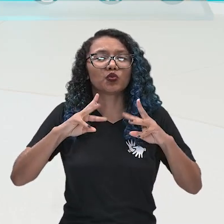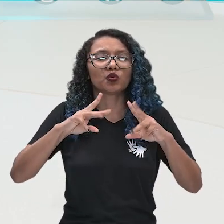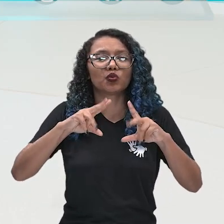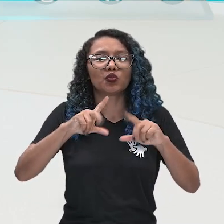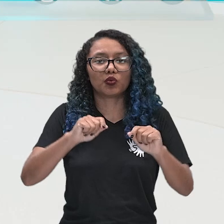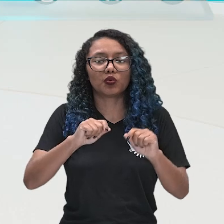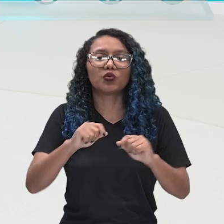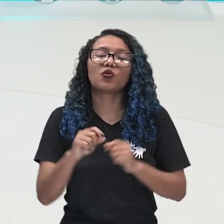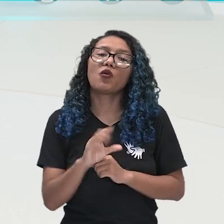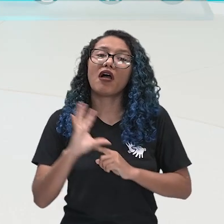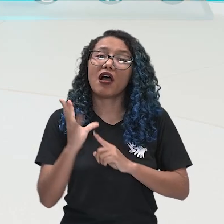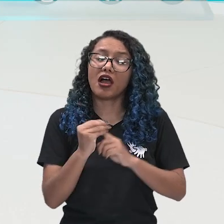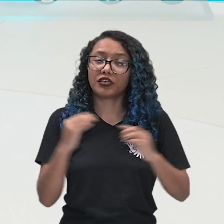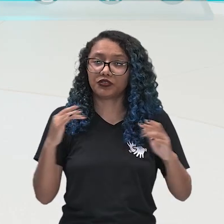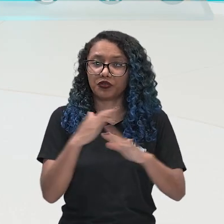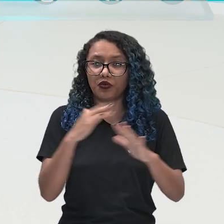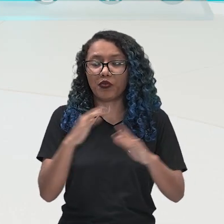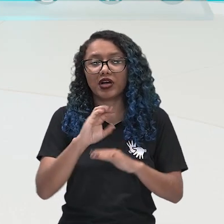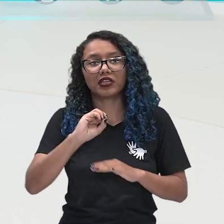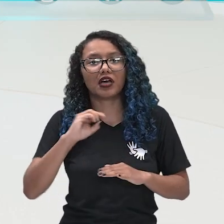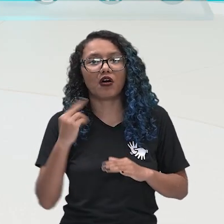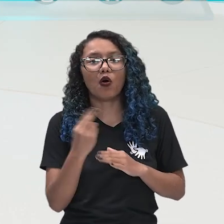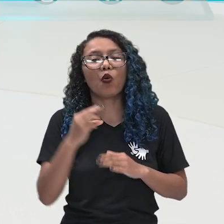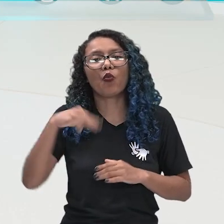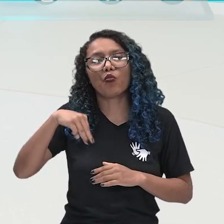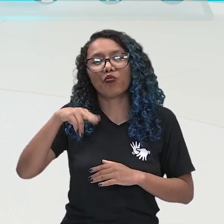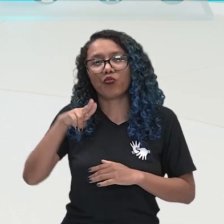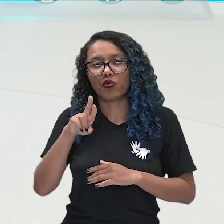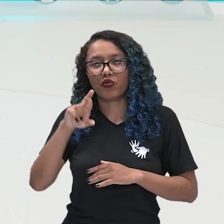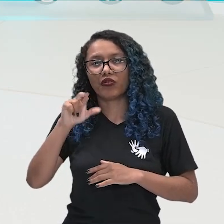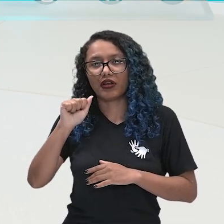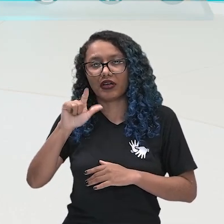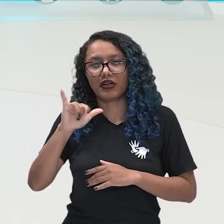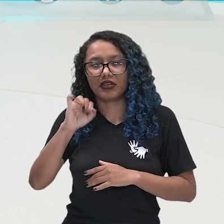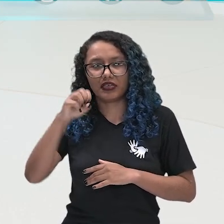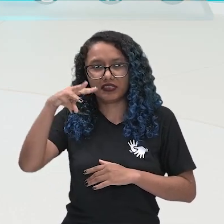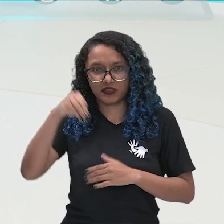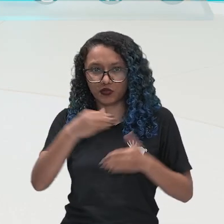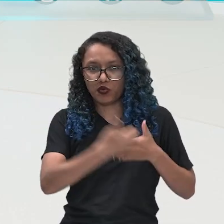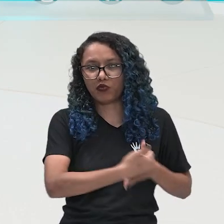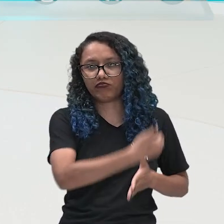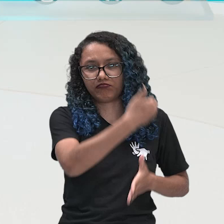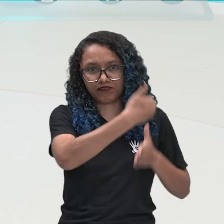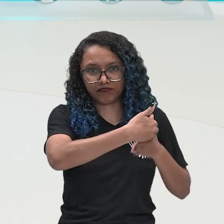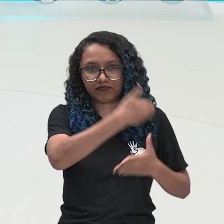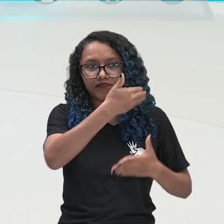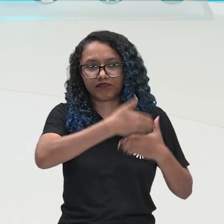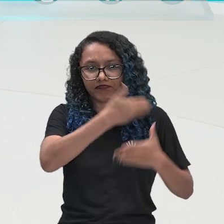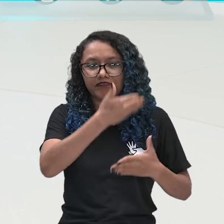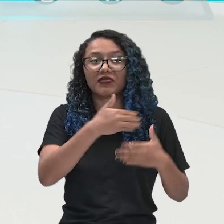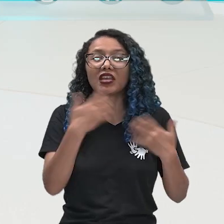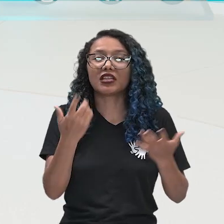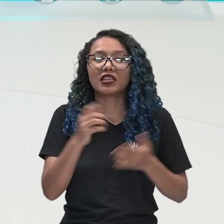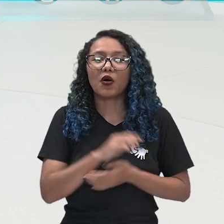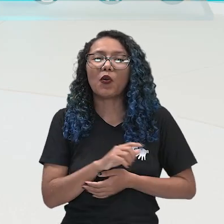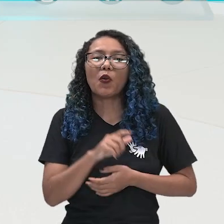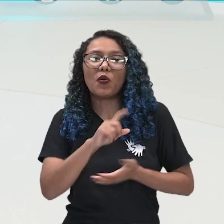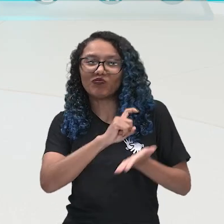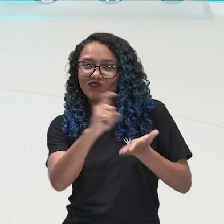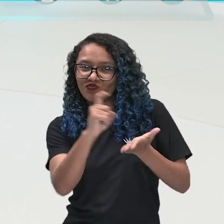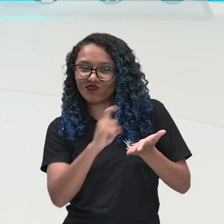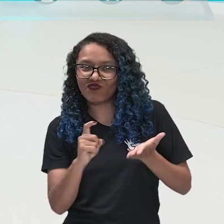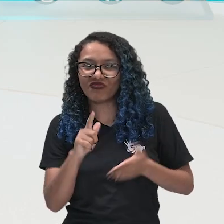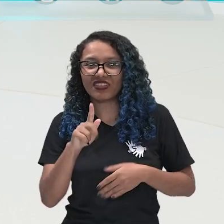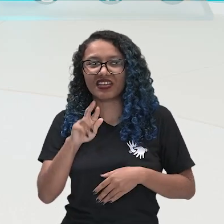arte urbana ou muralismo. Então, já sabemos então que agora não é mais grafite, e sim